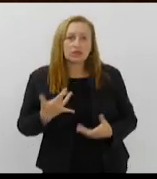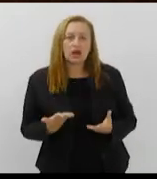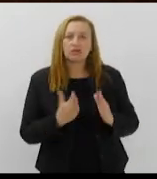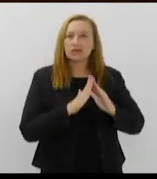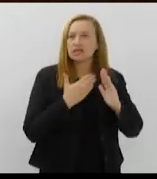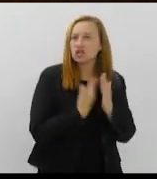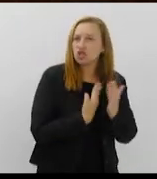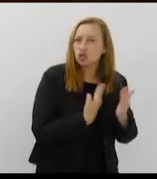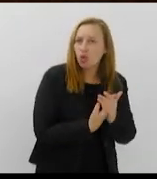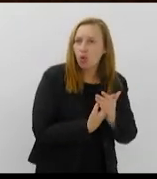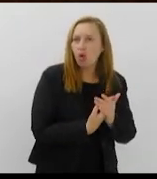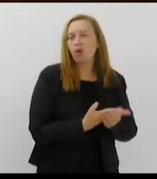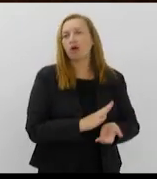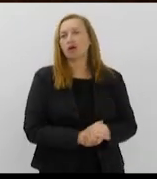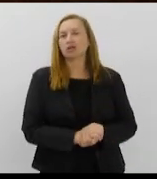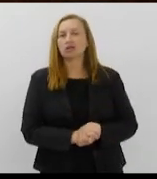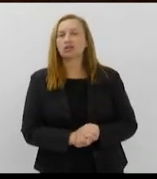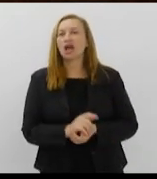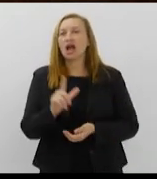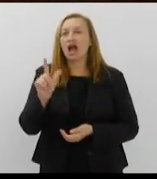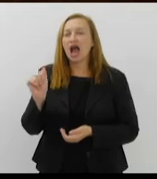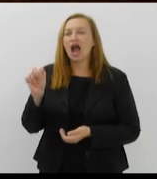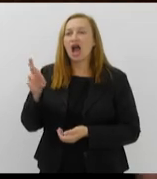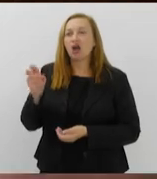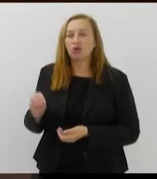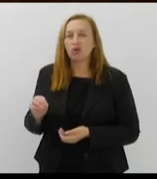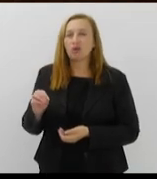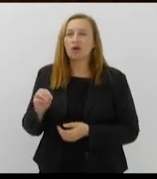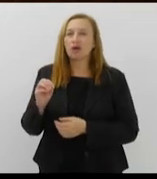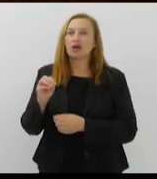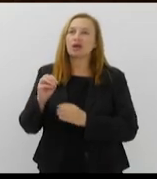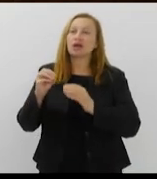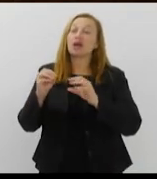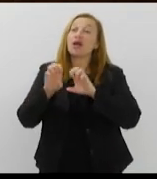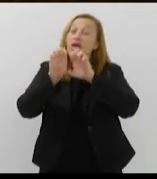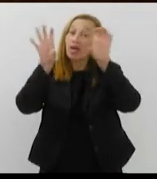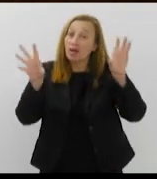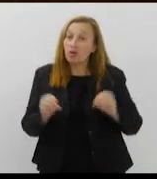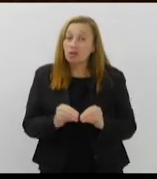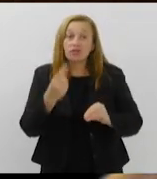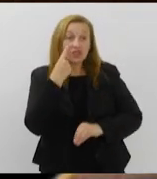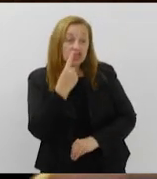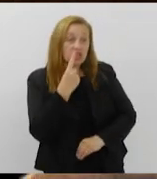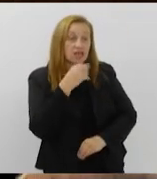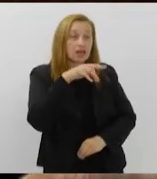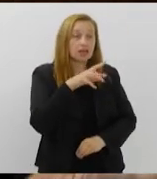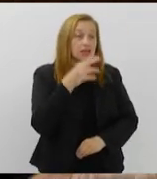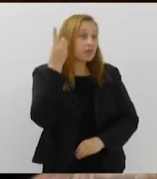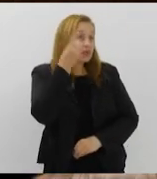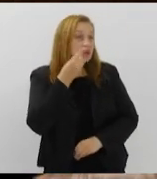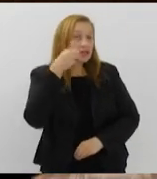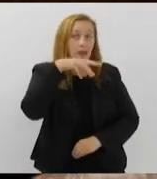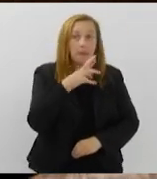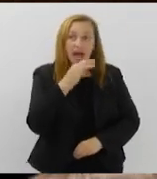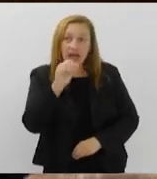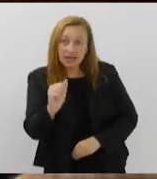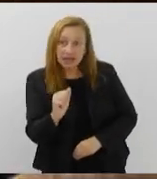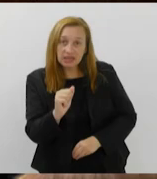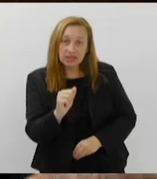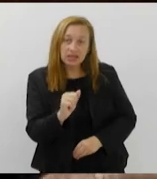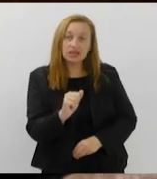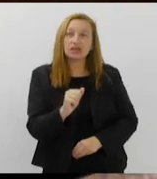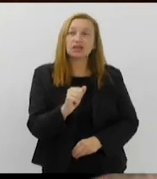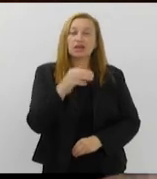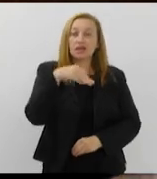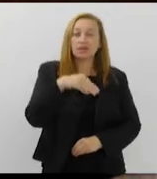escolas, a discussão da agroecologia. Veja aqui a deputada Marina do MST, o deputado Flávio